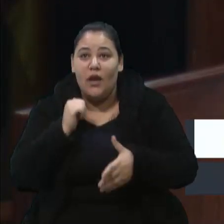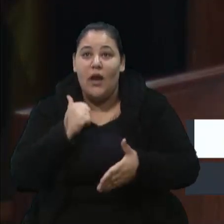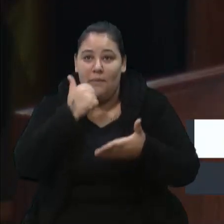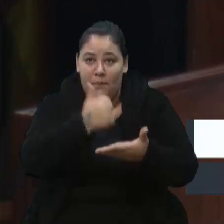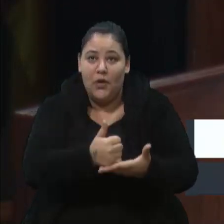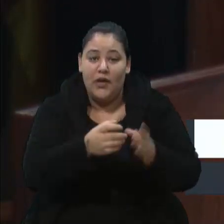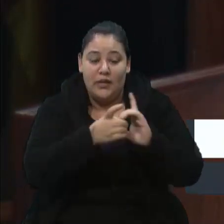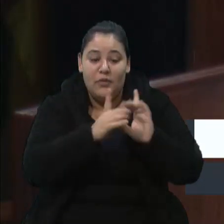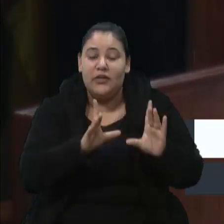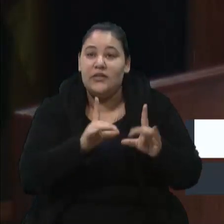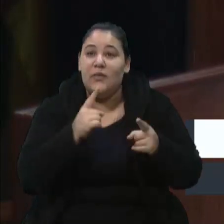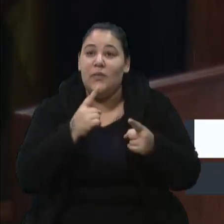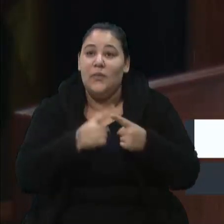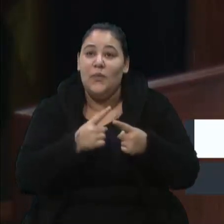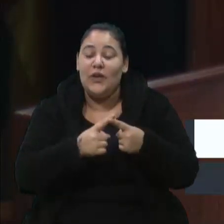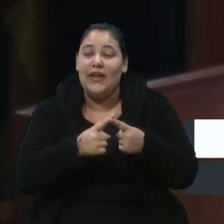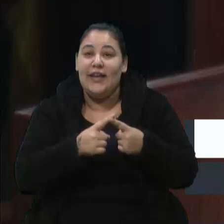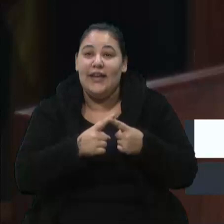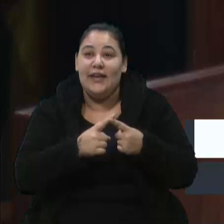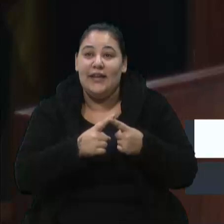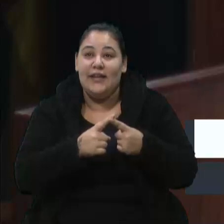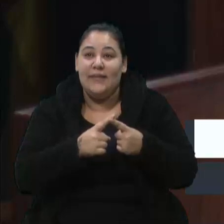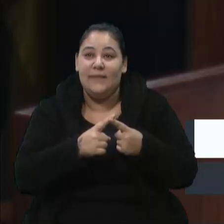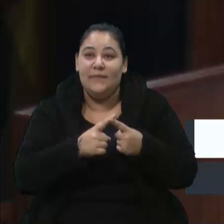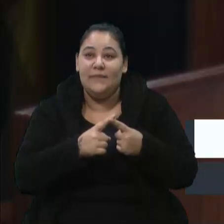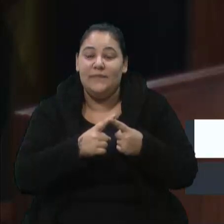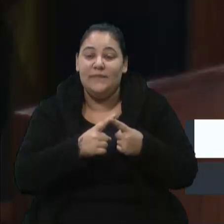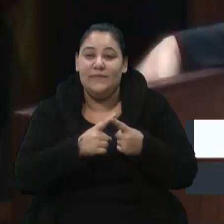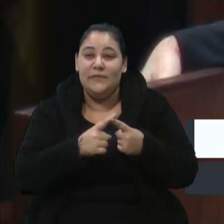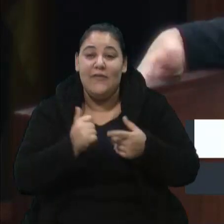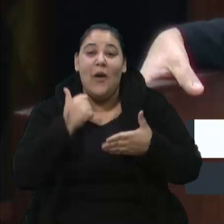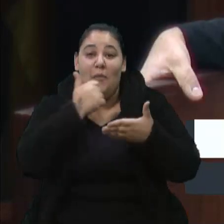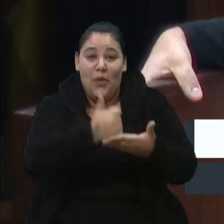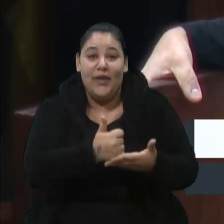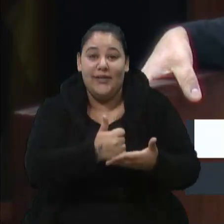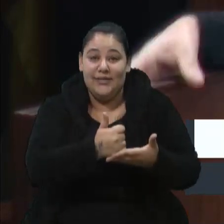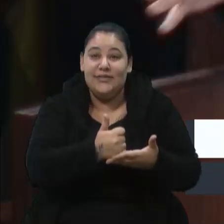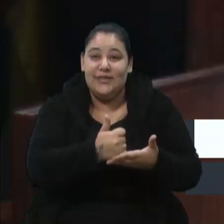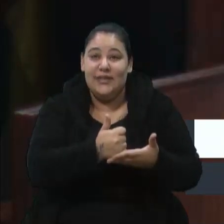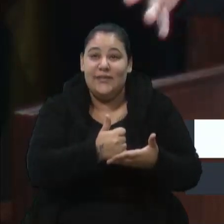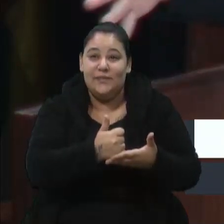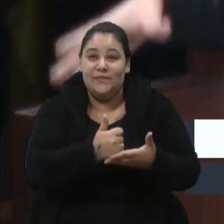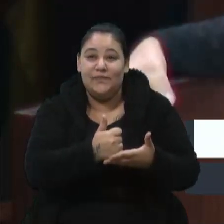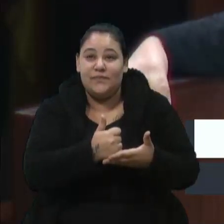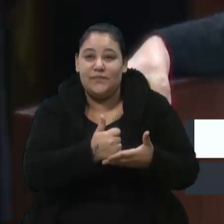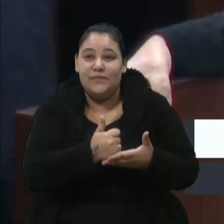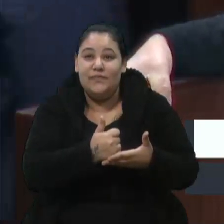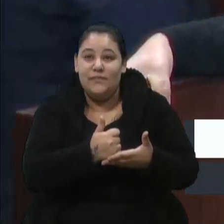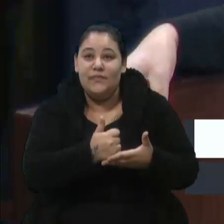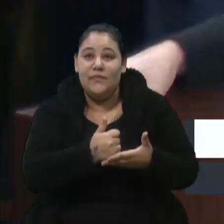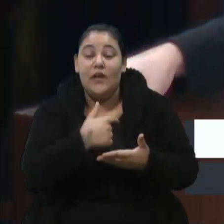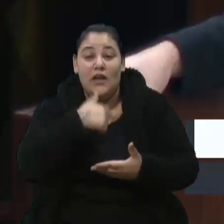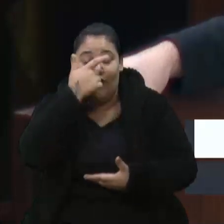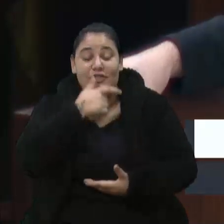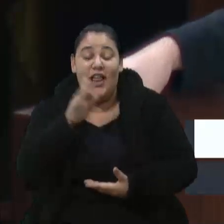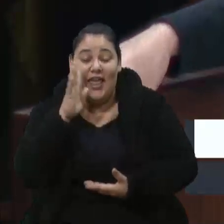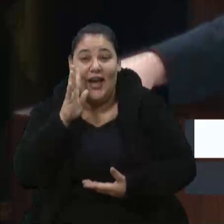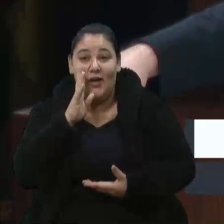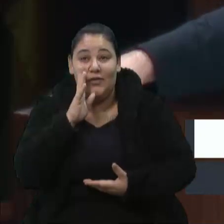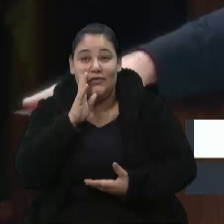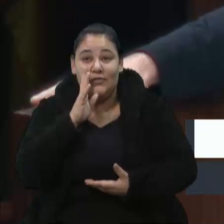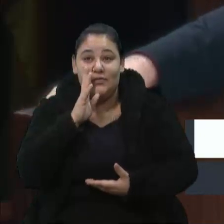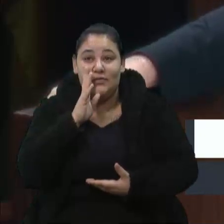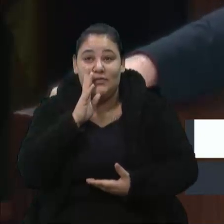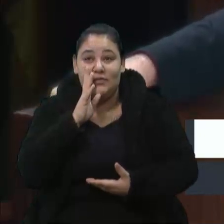né? Porque eles são é centralismo, né? É autoritarismo e eles pedindo democracia. Achei legal numa audiência pública